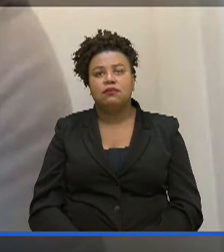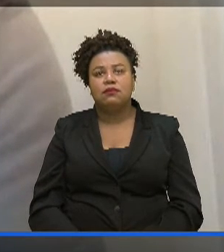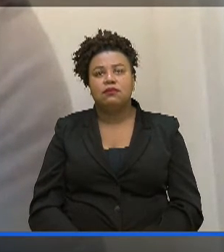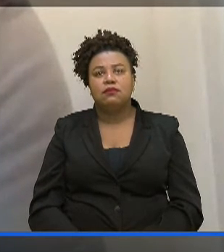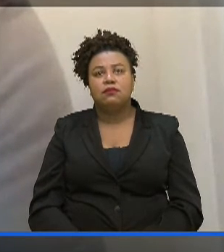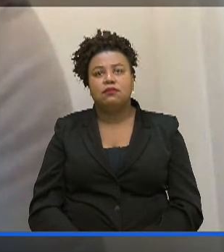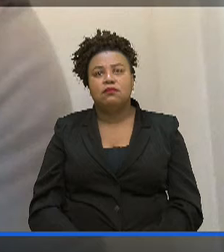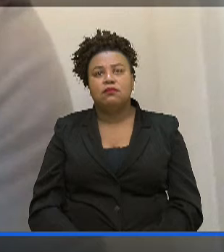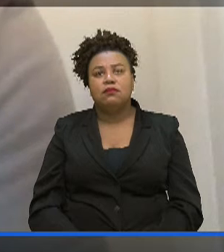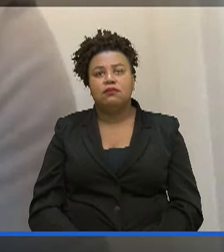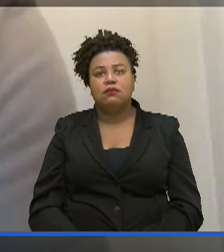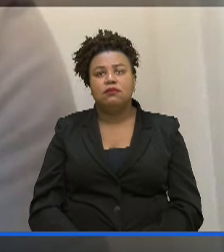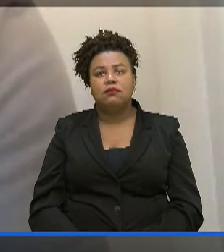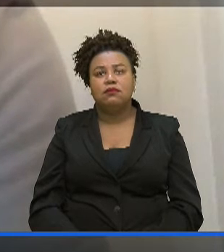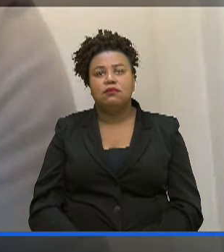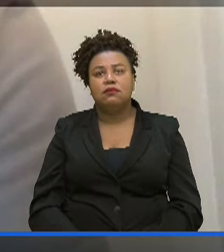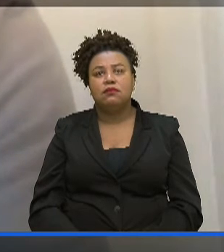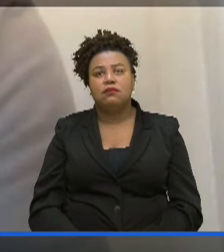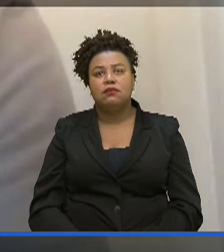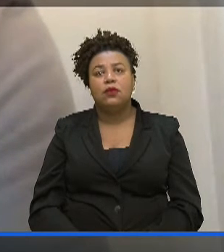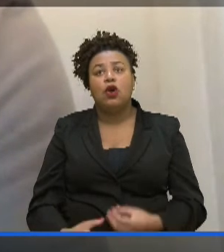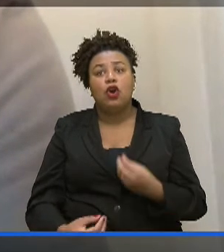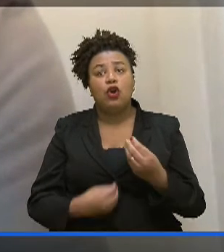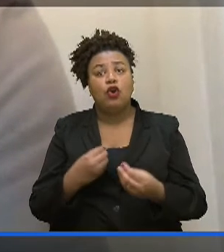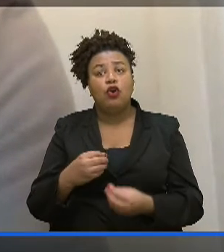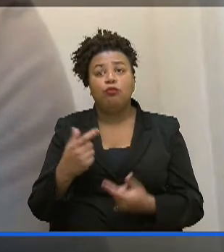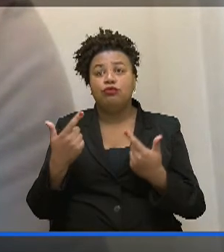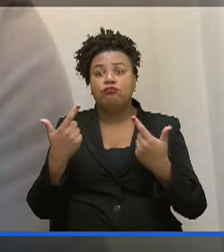Sim, então, correto. Como